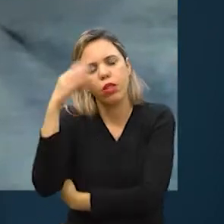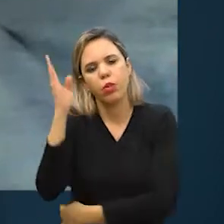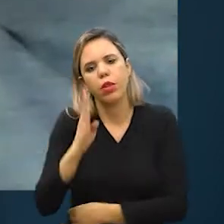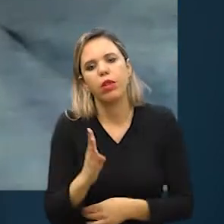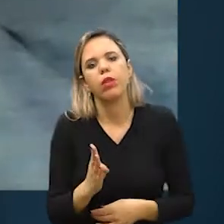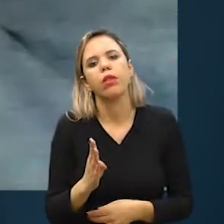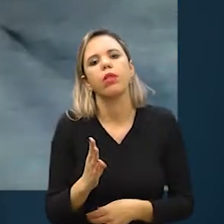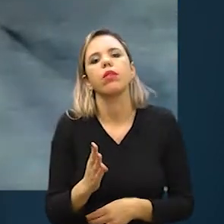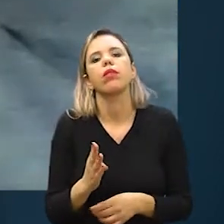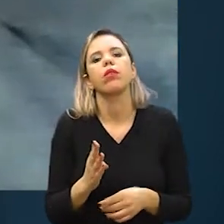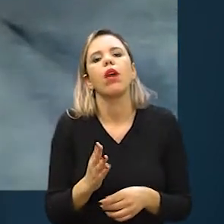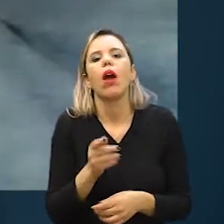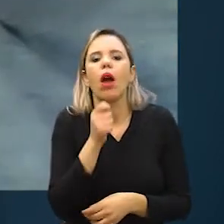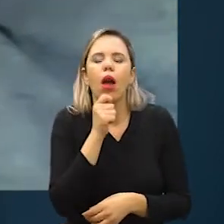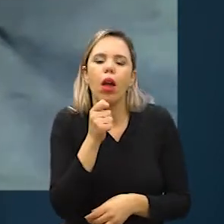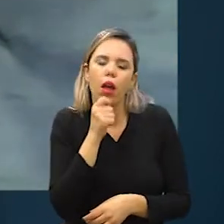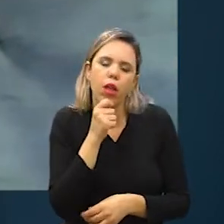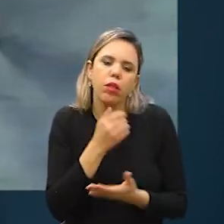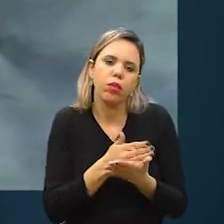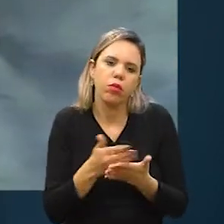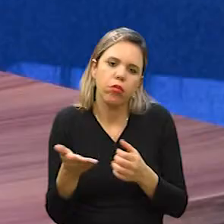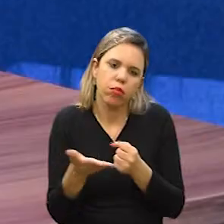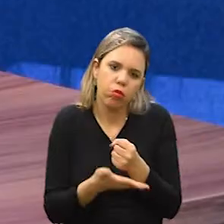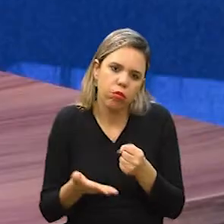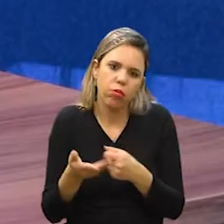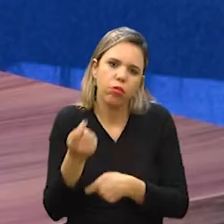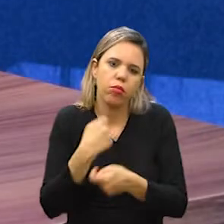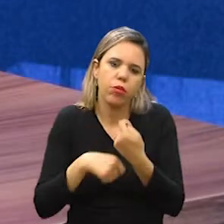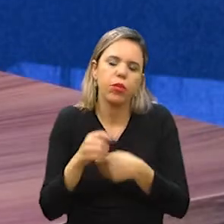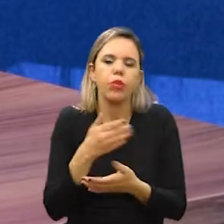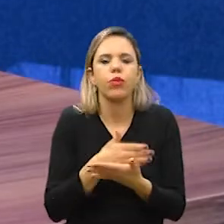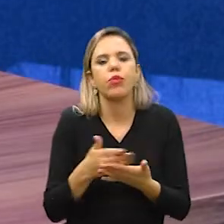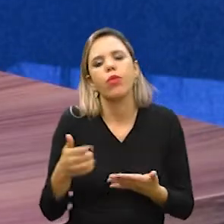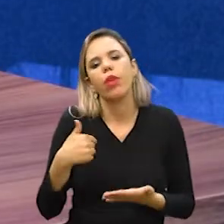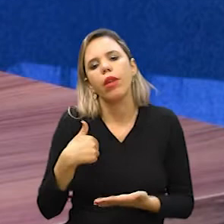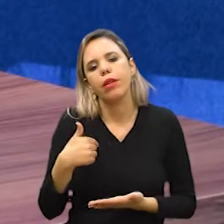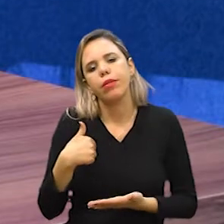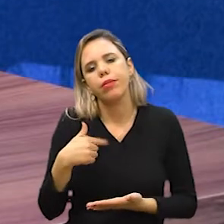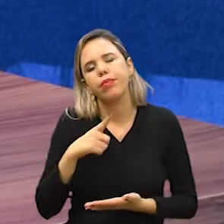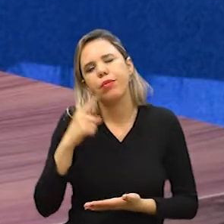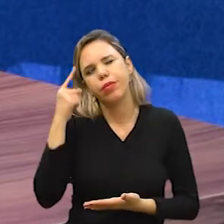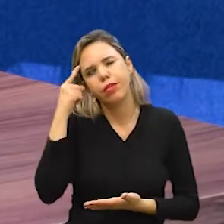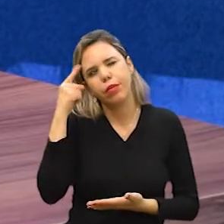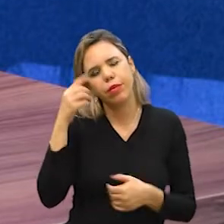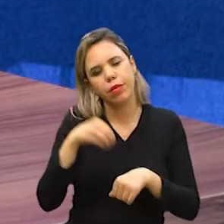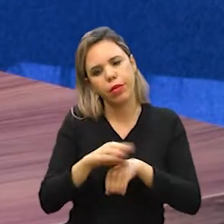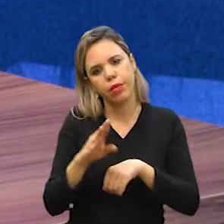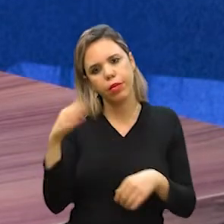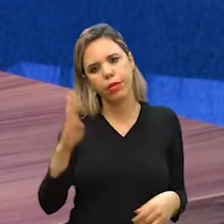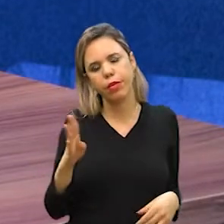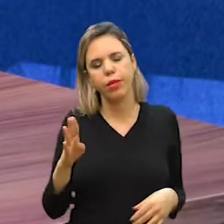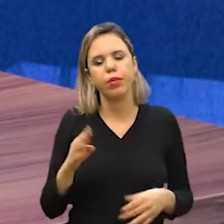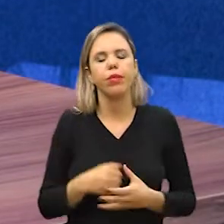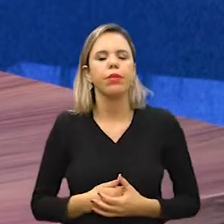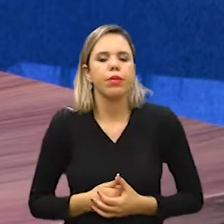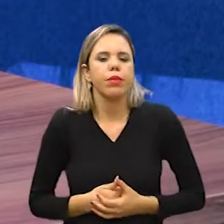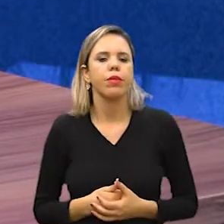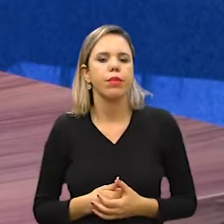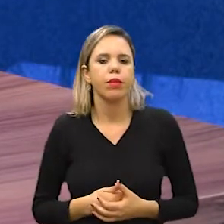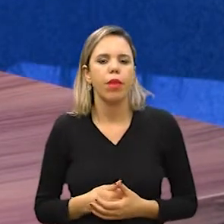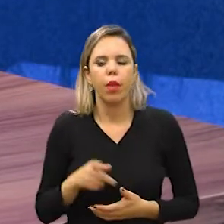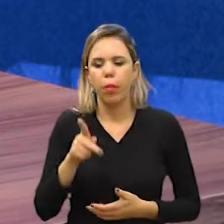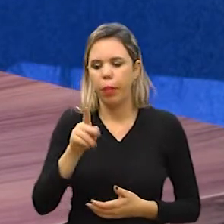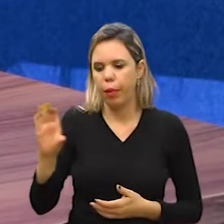1986, o Brasil estava em plena reserva de mercado, quando comecei a ter a ideia de trazer para o Brasil